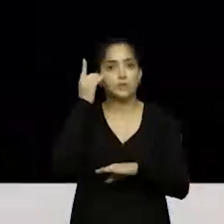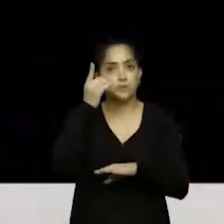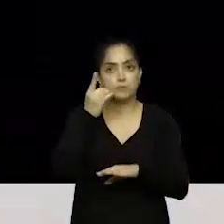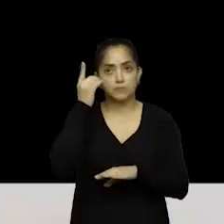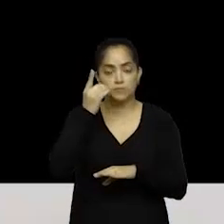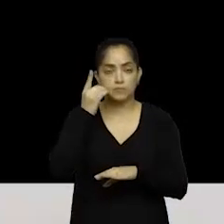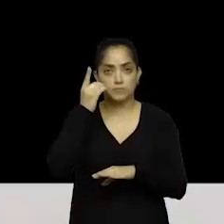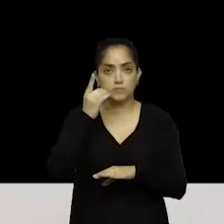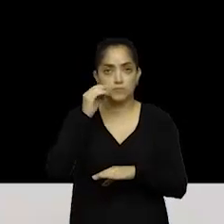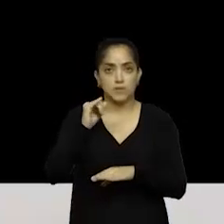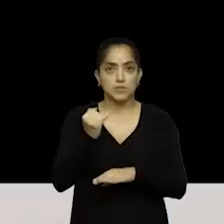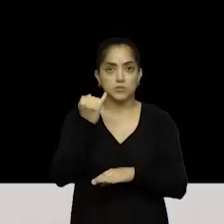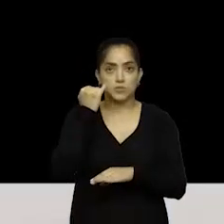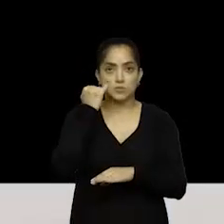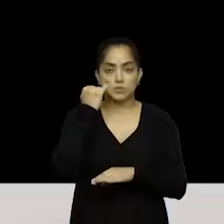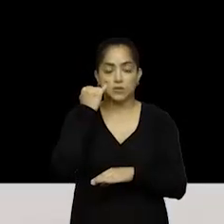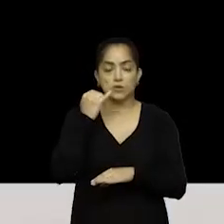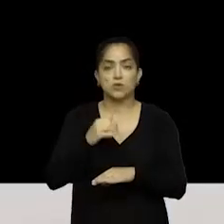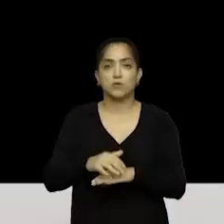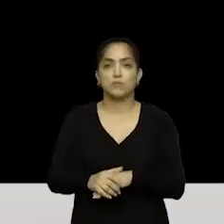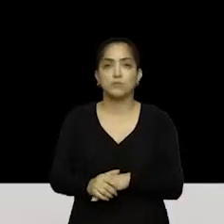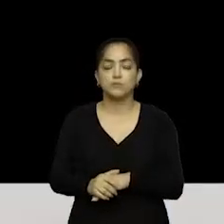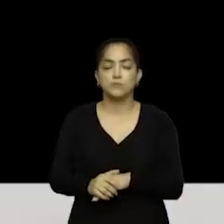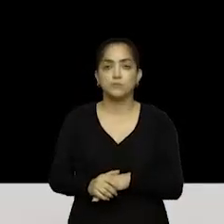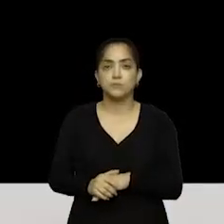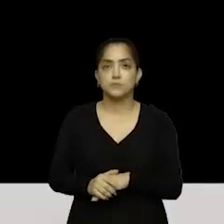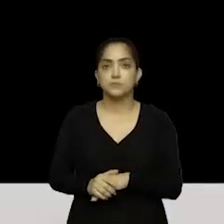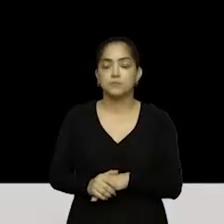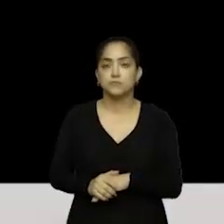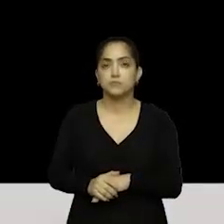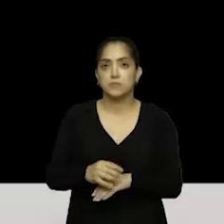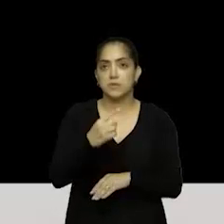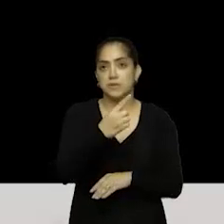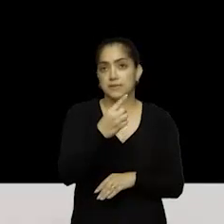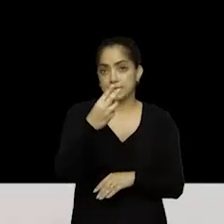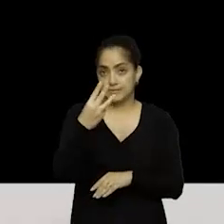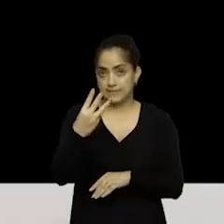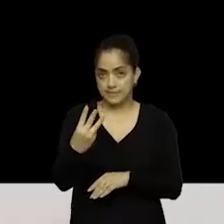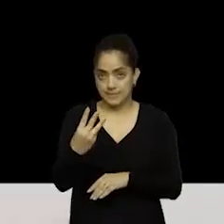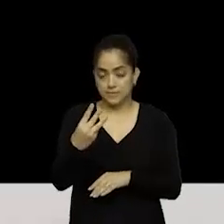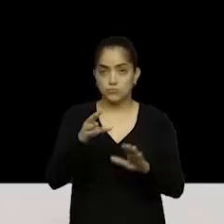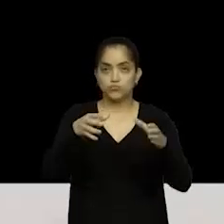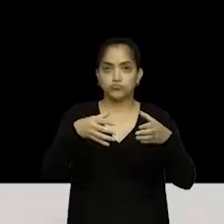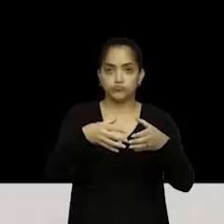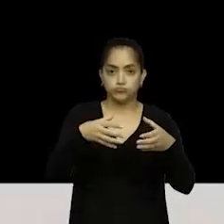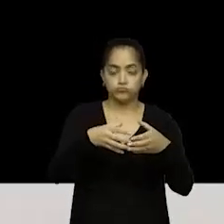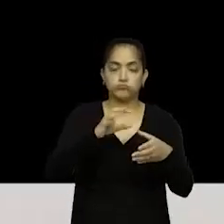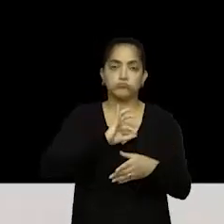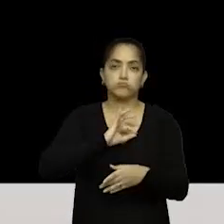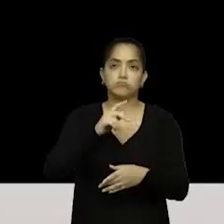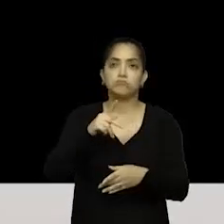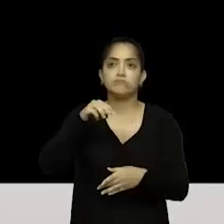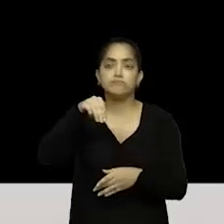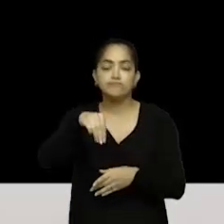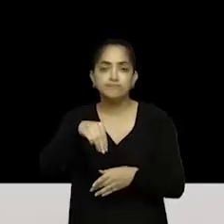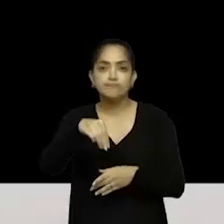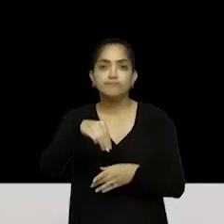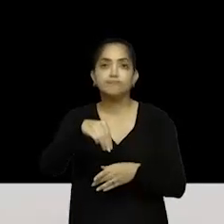deputado Jessé Lopes, manifestando ao 13º Grupamento da Polícia Militar Rodoviária